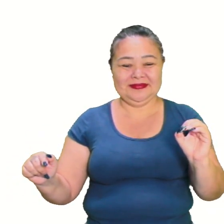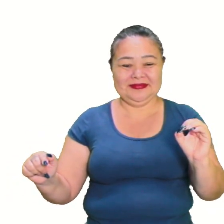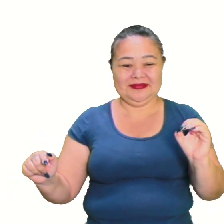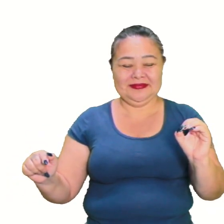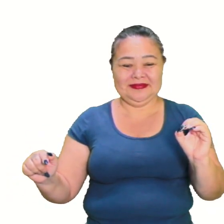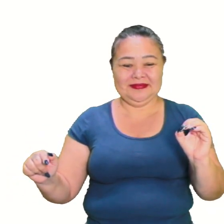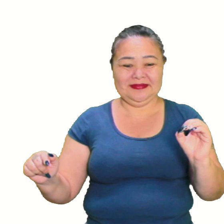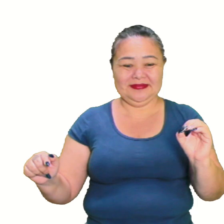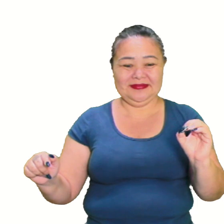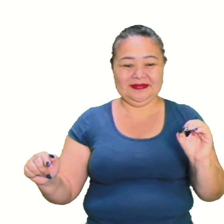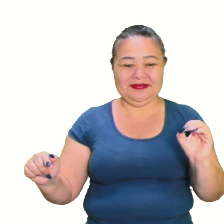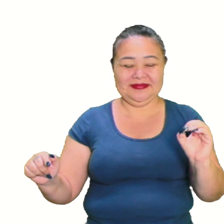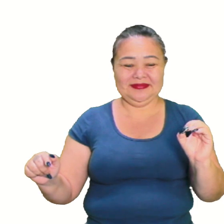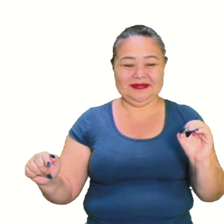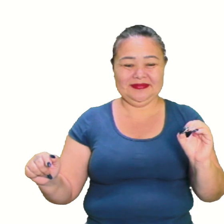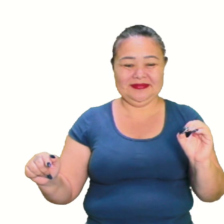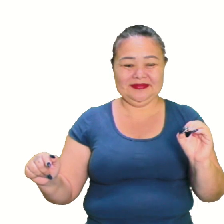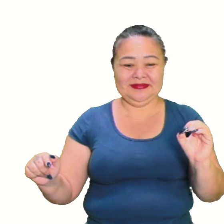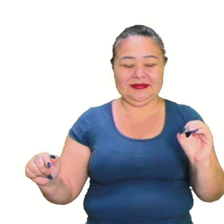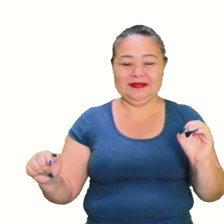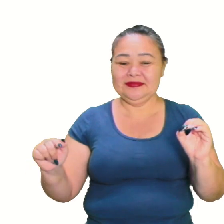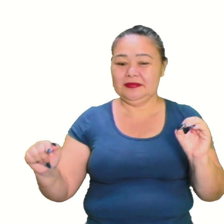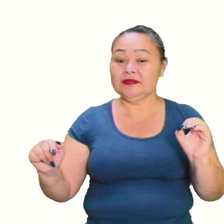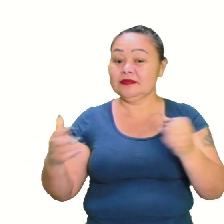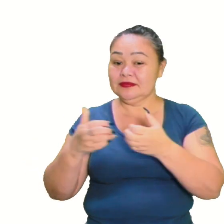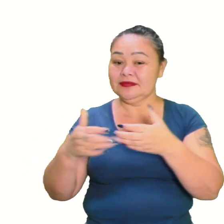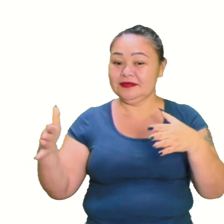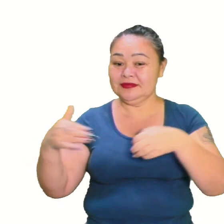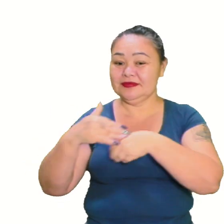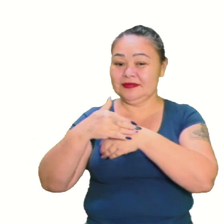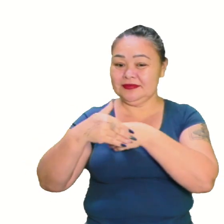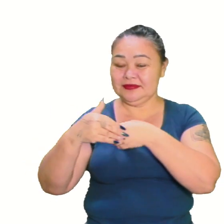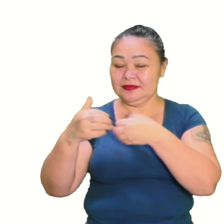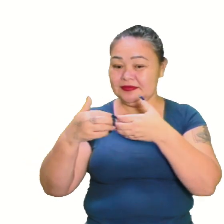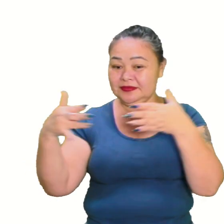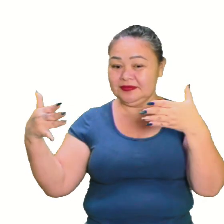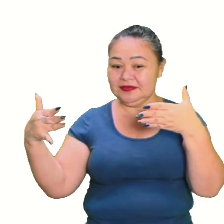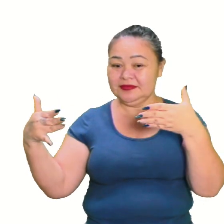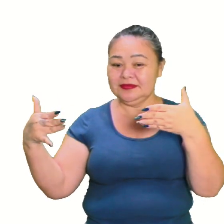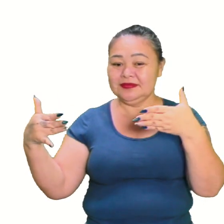Bolinha fechada no 0. 7, bolinha aberta.